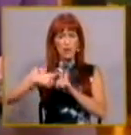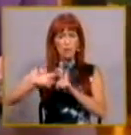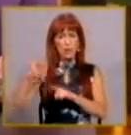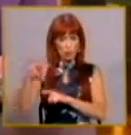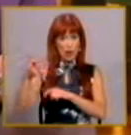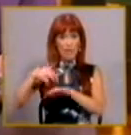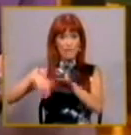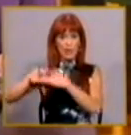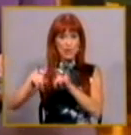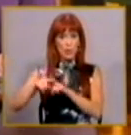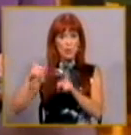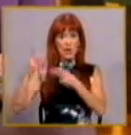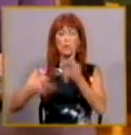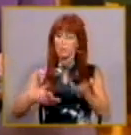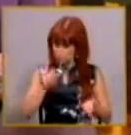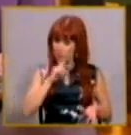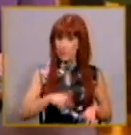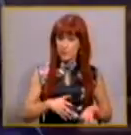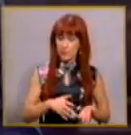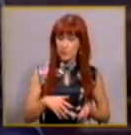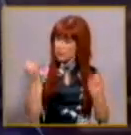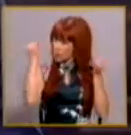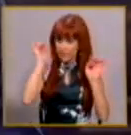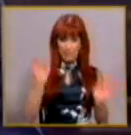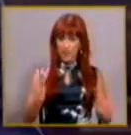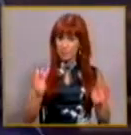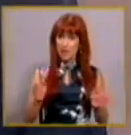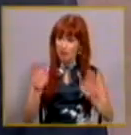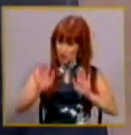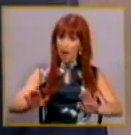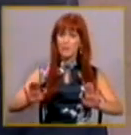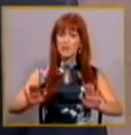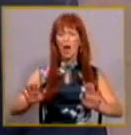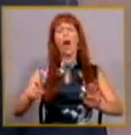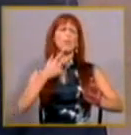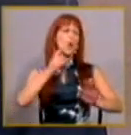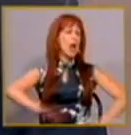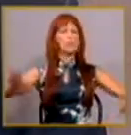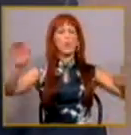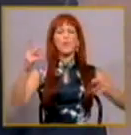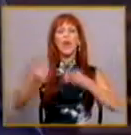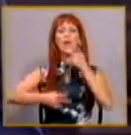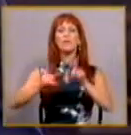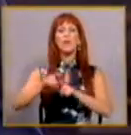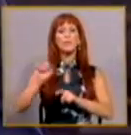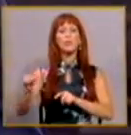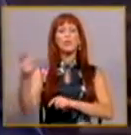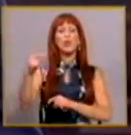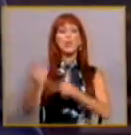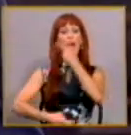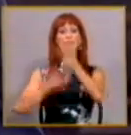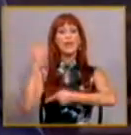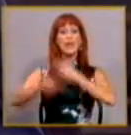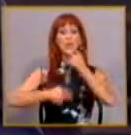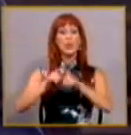Troika é que são... as avaliações positivas Posso... do deputado? Não se enerve, porque eu respondo isso. Tranquilo. As avaliações da Troika são